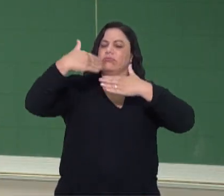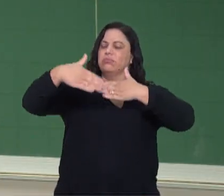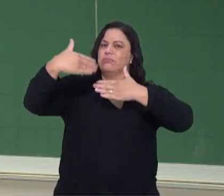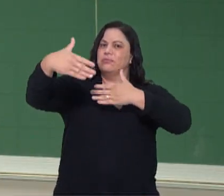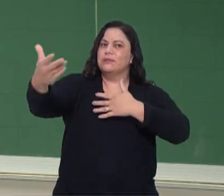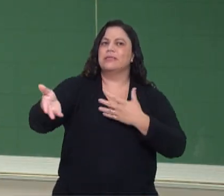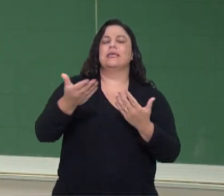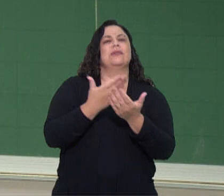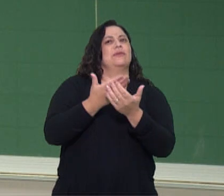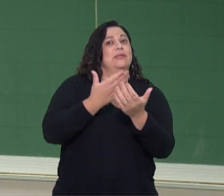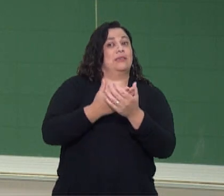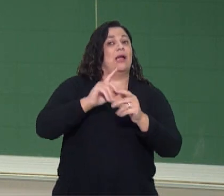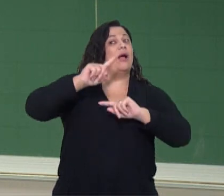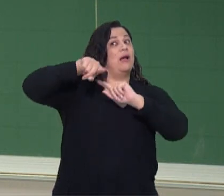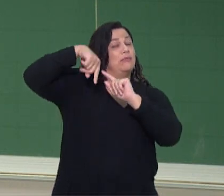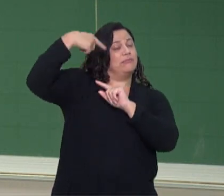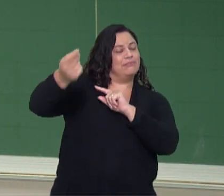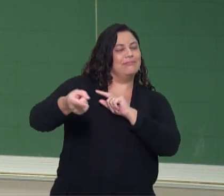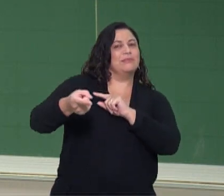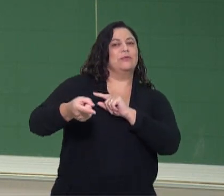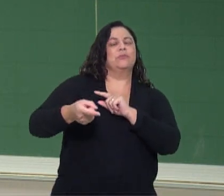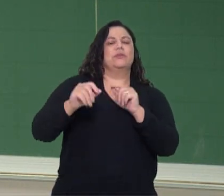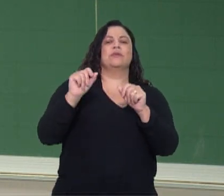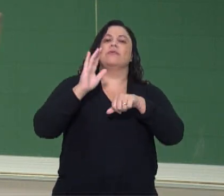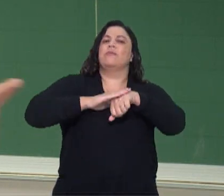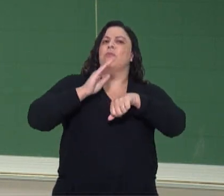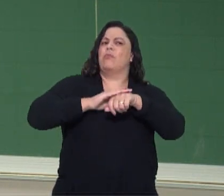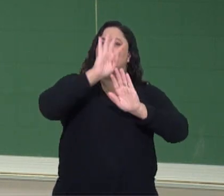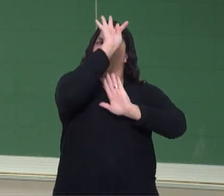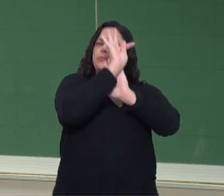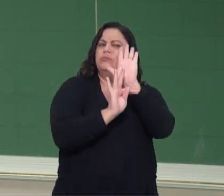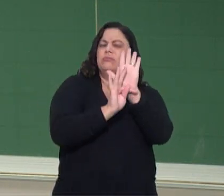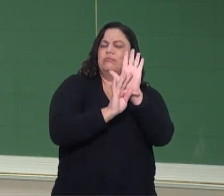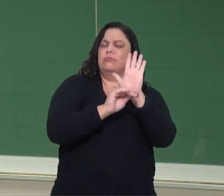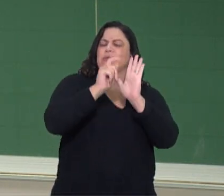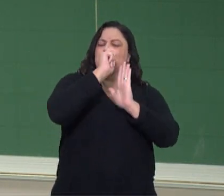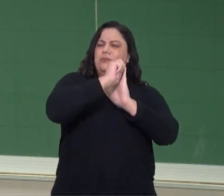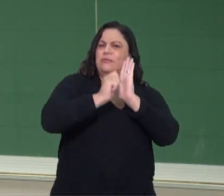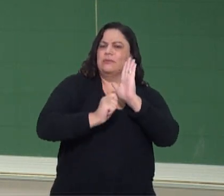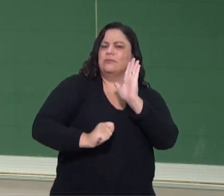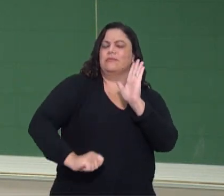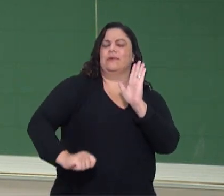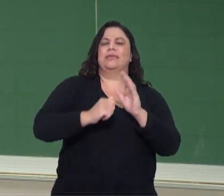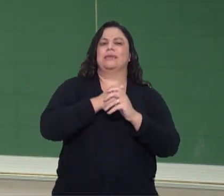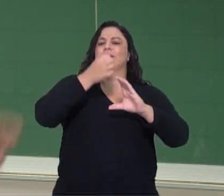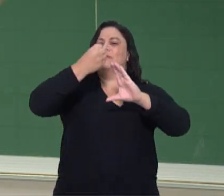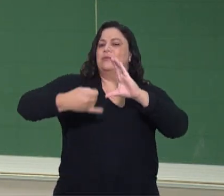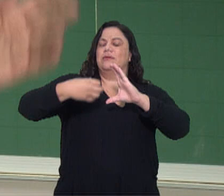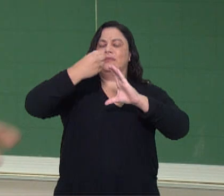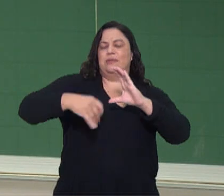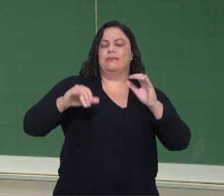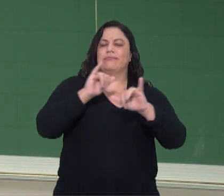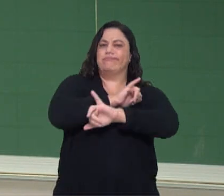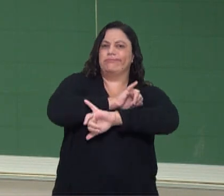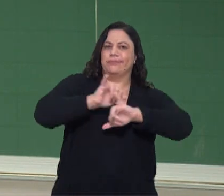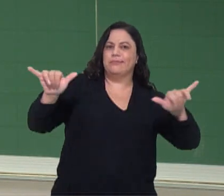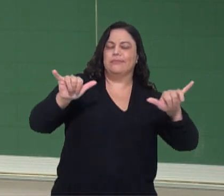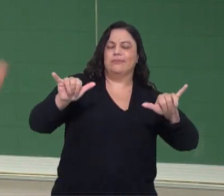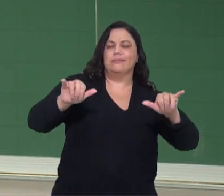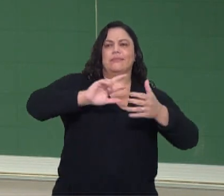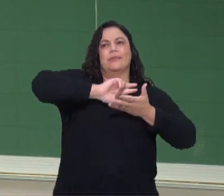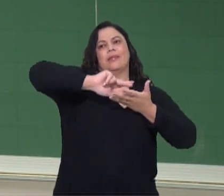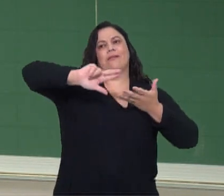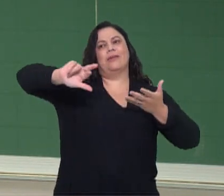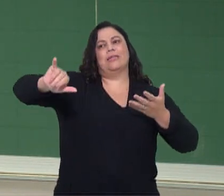aulas, nós vamos produzir um texto com esses elementos, com essas características da notícia. E aqui tem vários